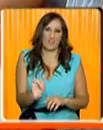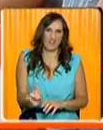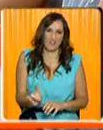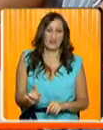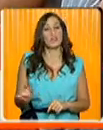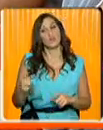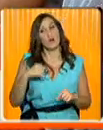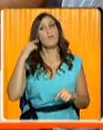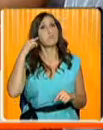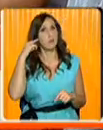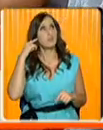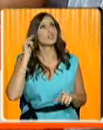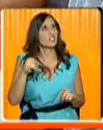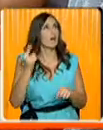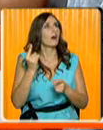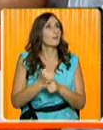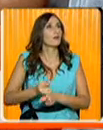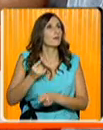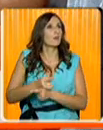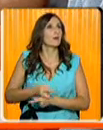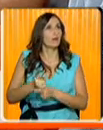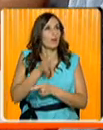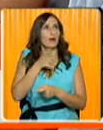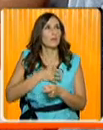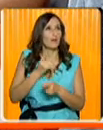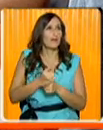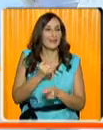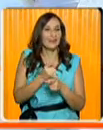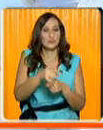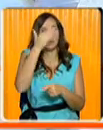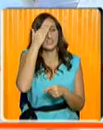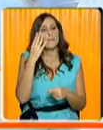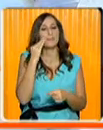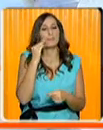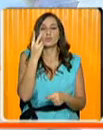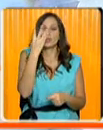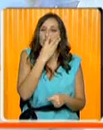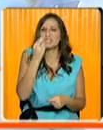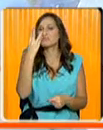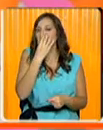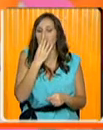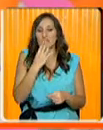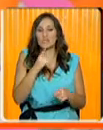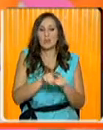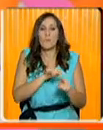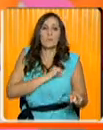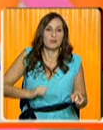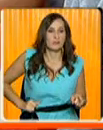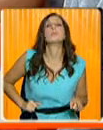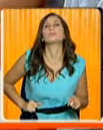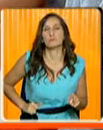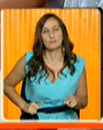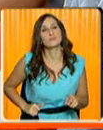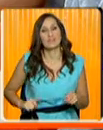Olha, esse discurso também já está um bocadinho batido. Tu achas mesmo que a barbazinha de dois dias ou três é desleixo puro? É